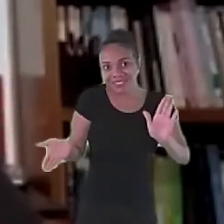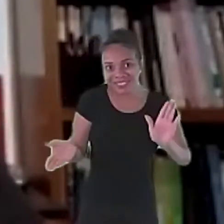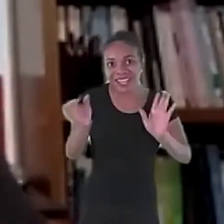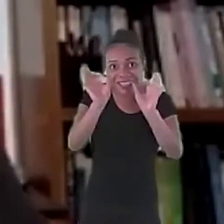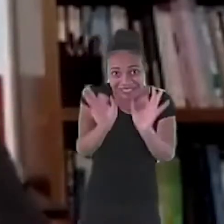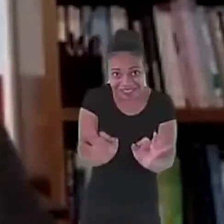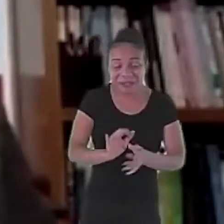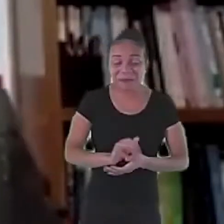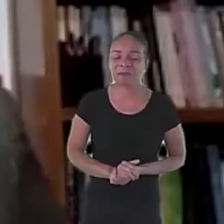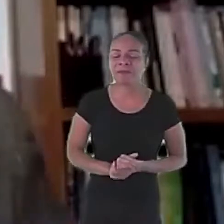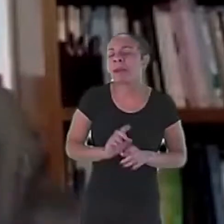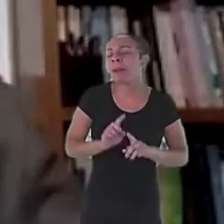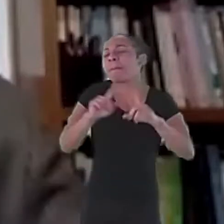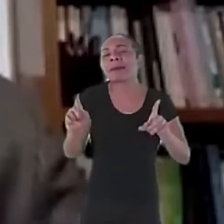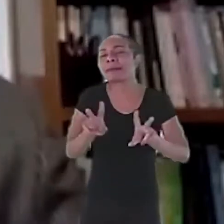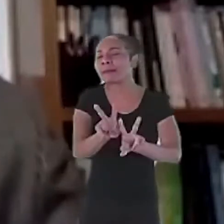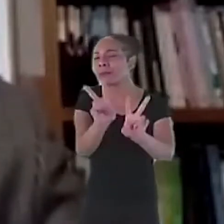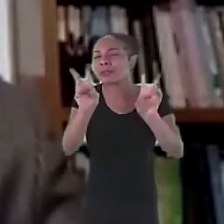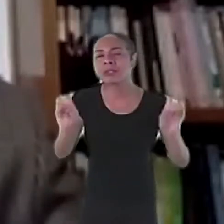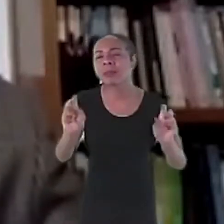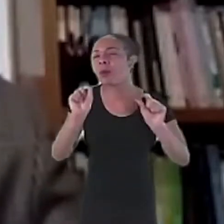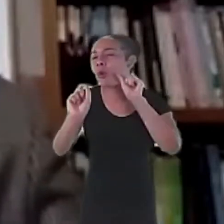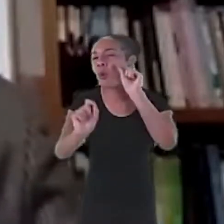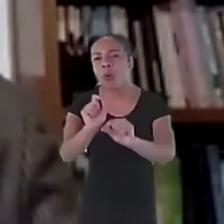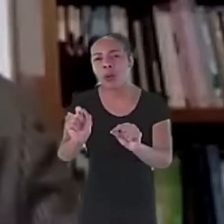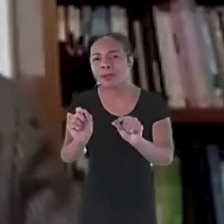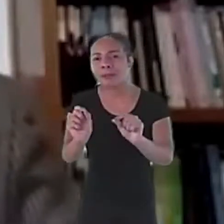De que se trata o livro?